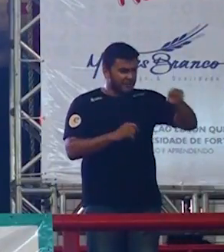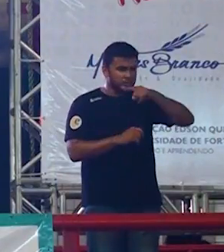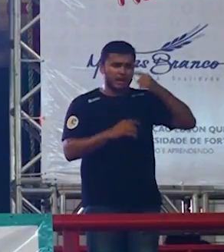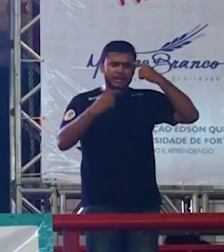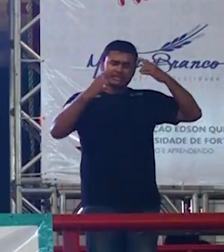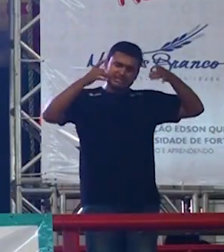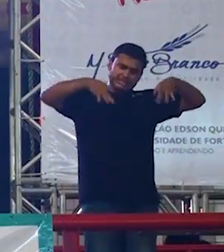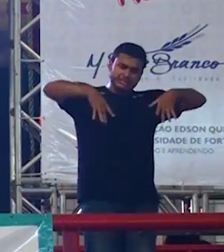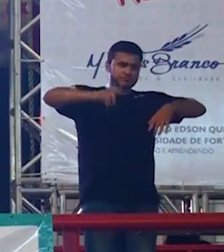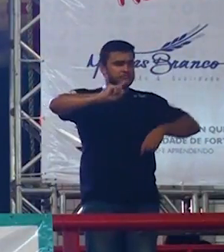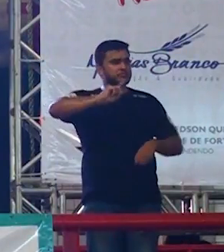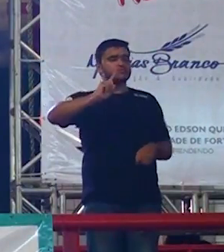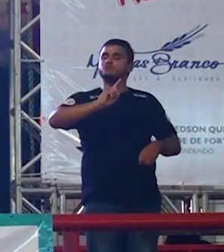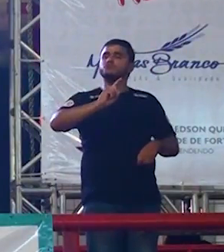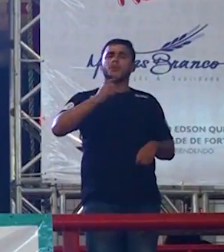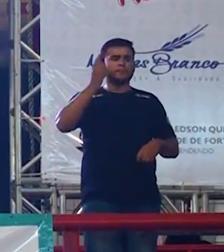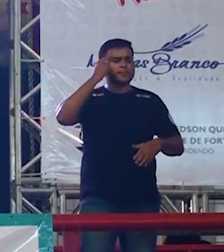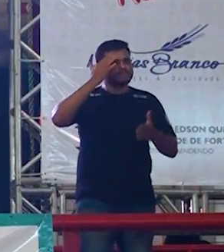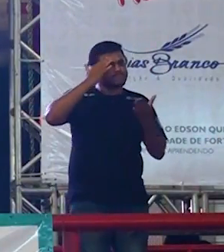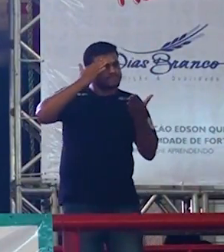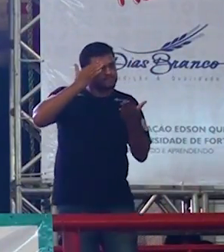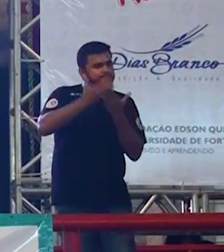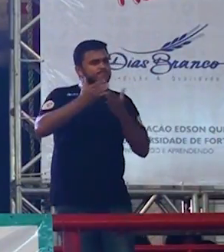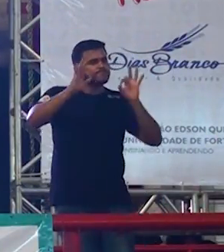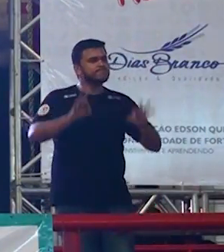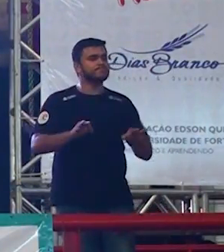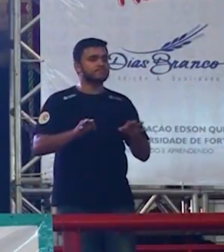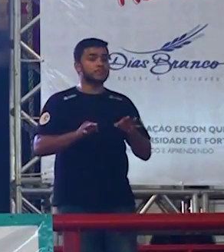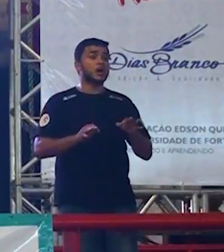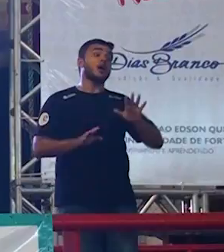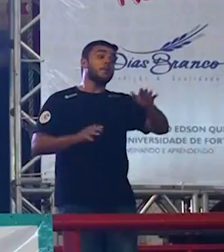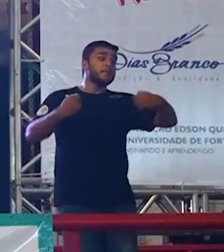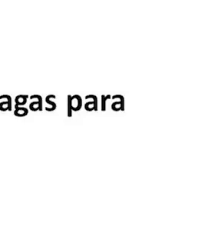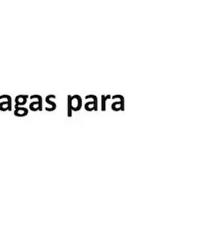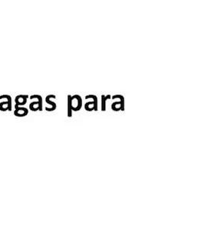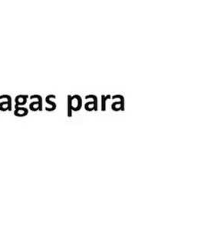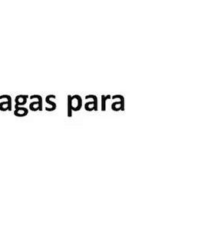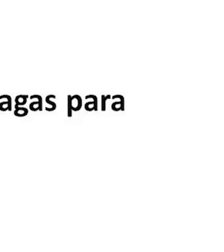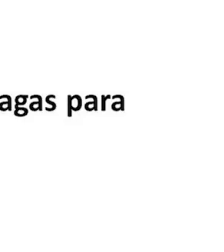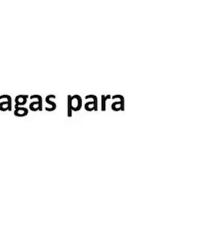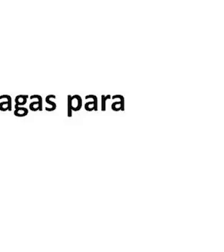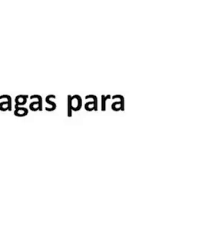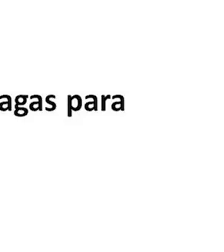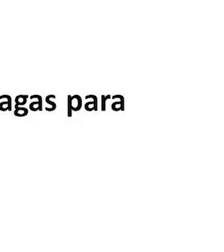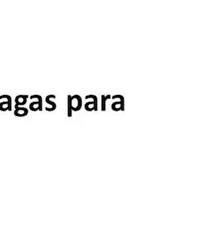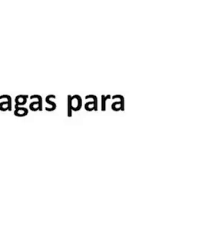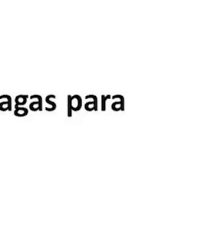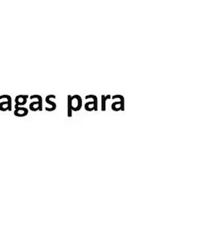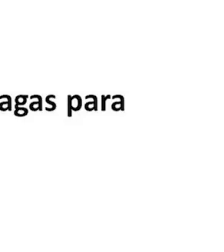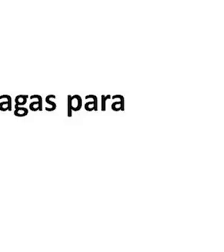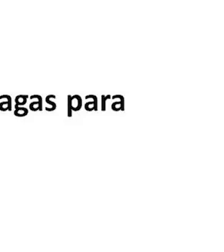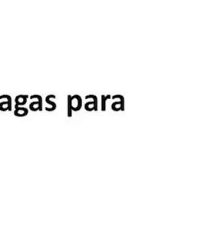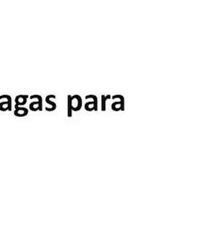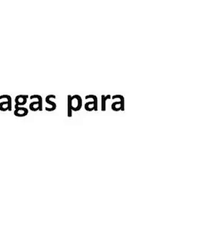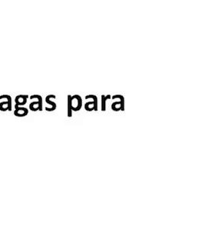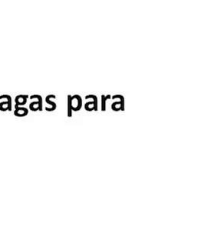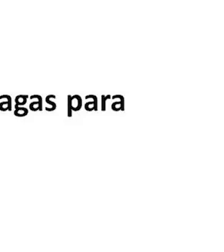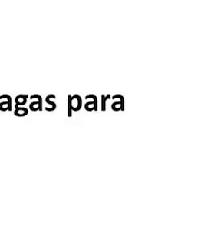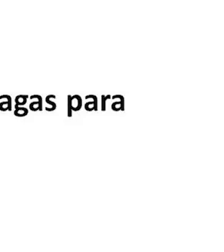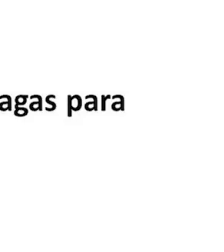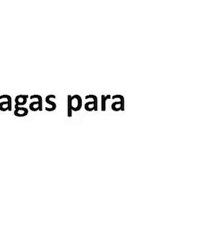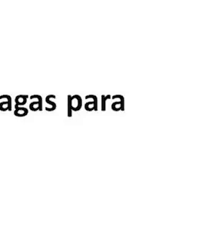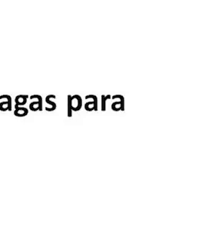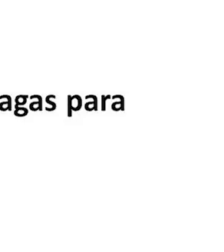vamos partir para a conversa com seus familiares e com seus amigos. Converse em casa: olha, eu estou me preparando